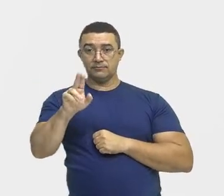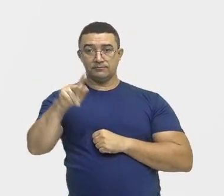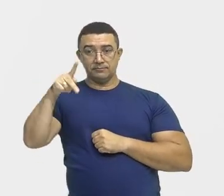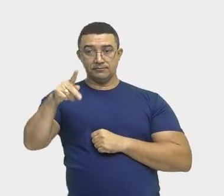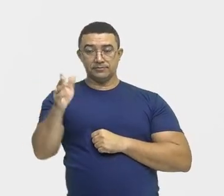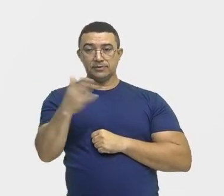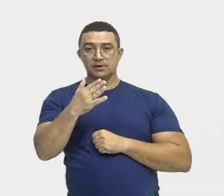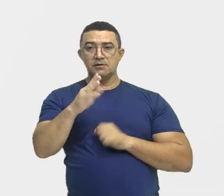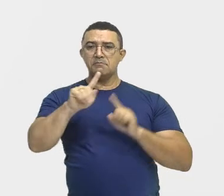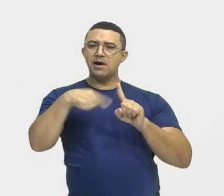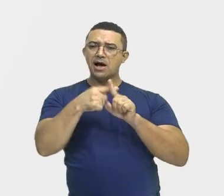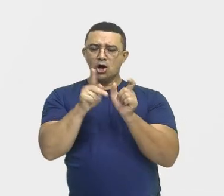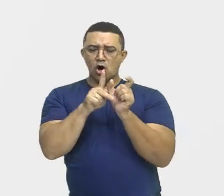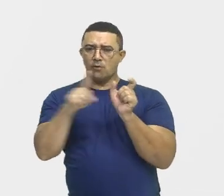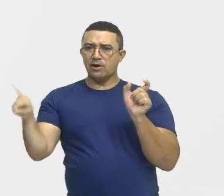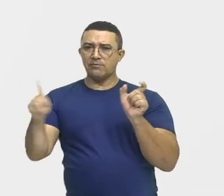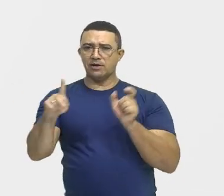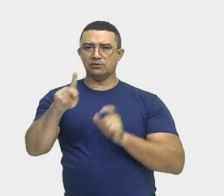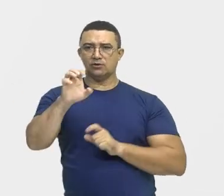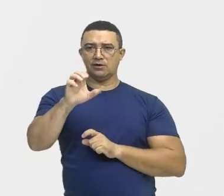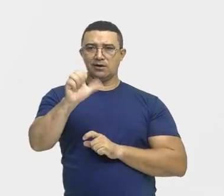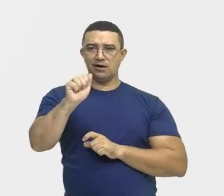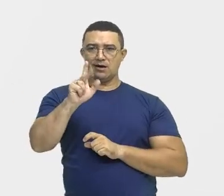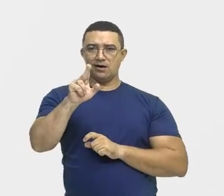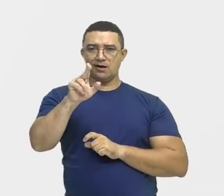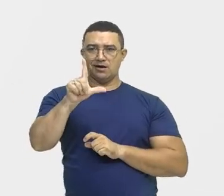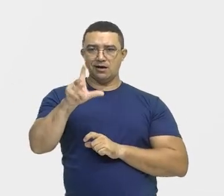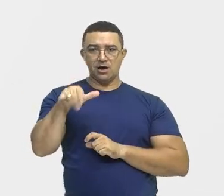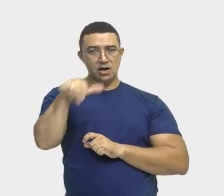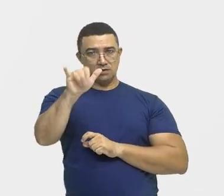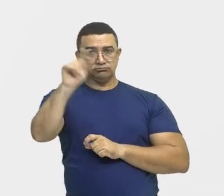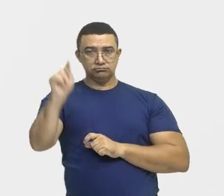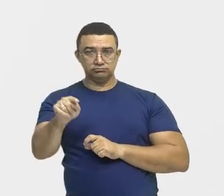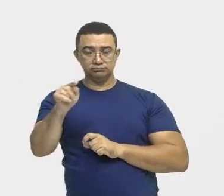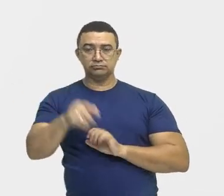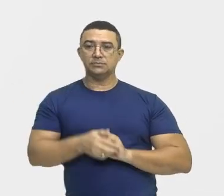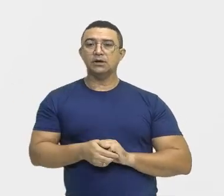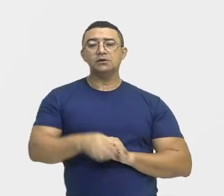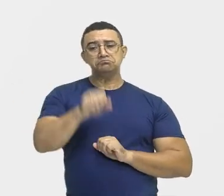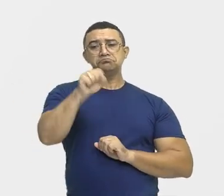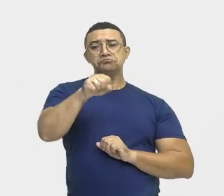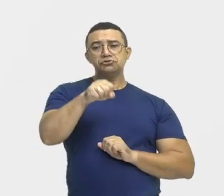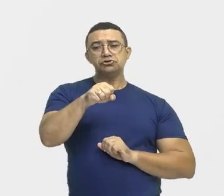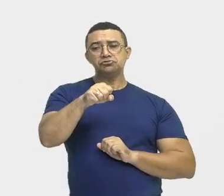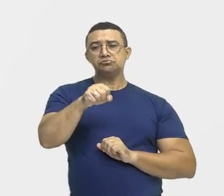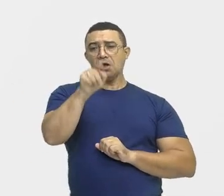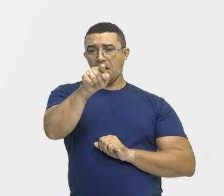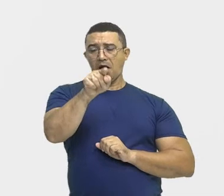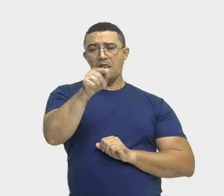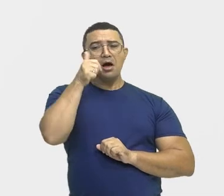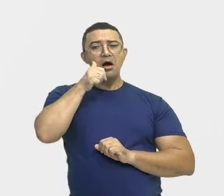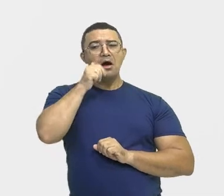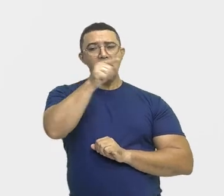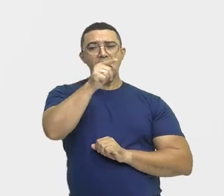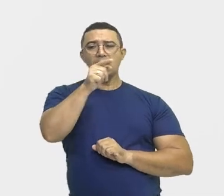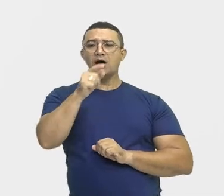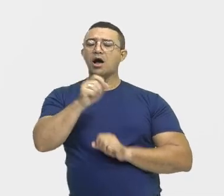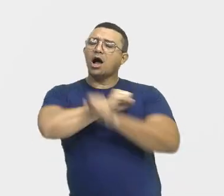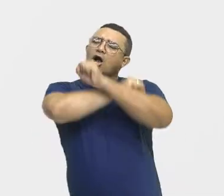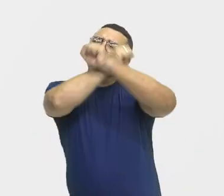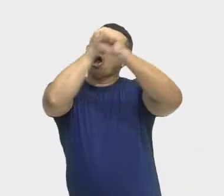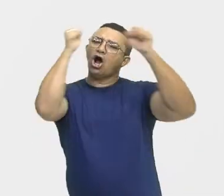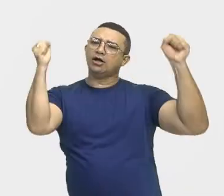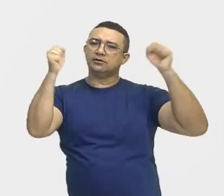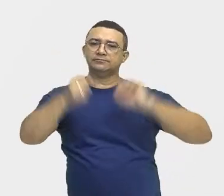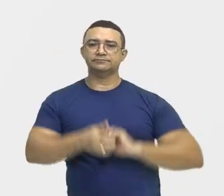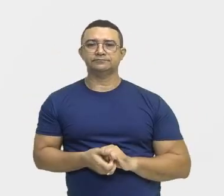que é o question mark, e as duas alternativas de resposta. Yes, she does, sim, ela acorda, e a resposta negativa,